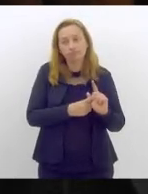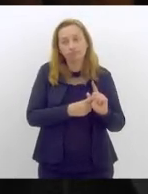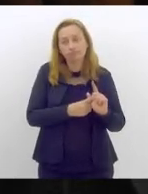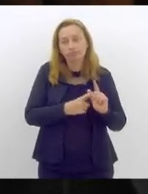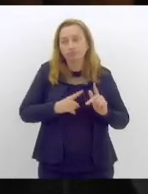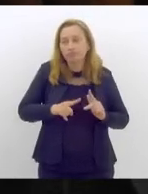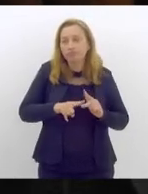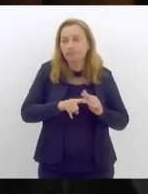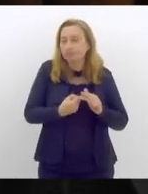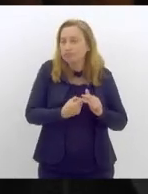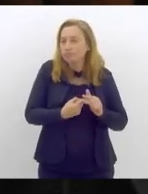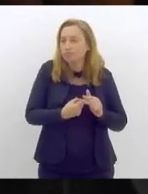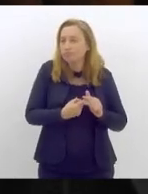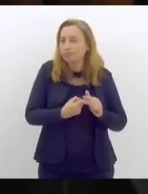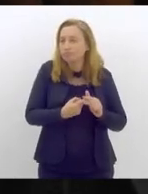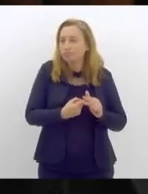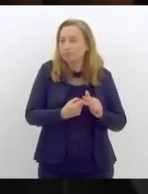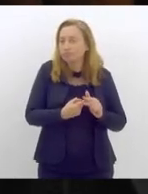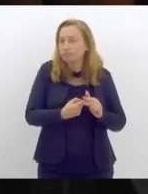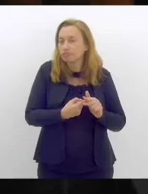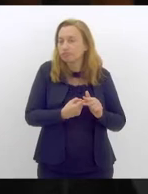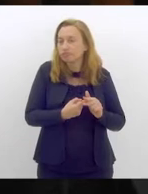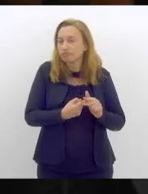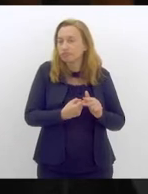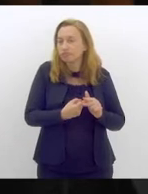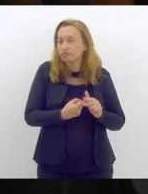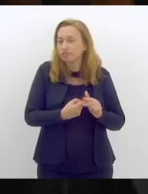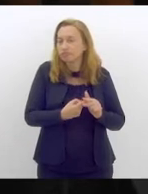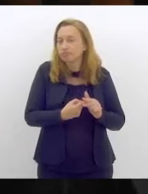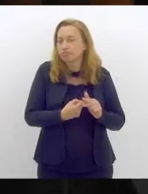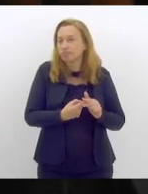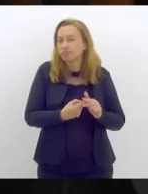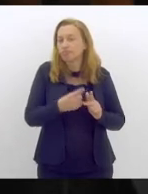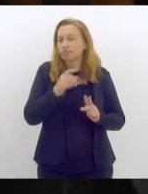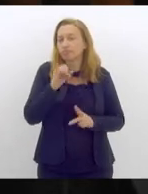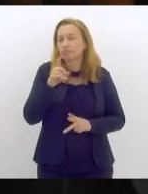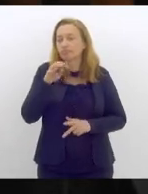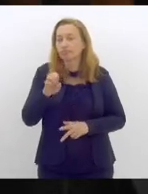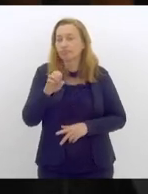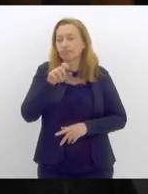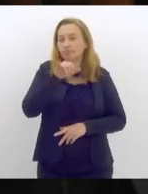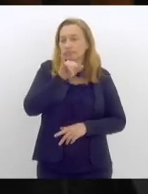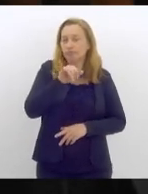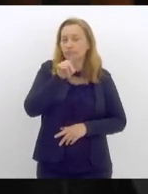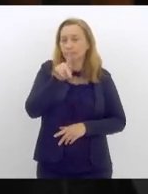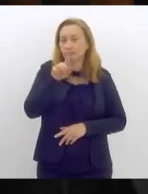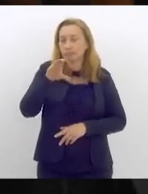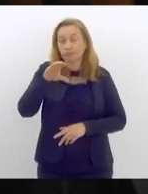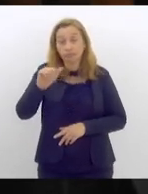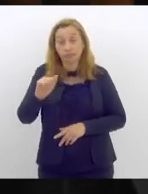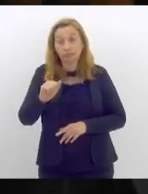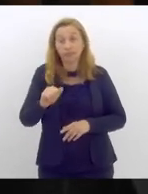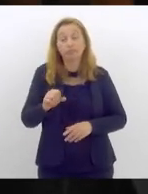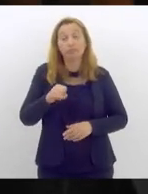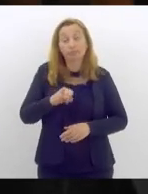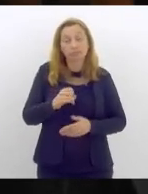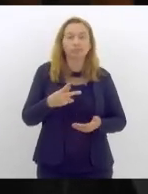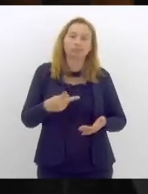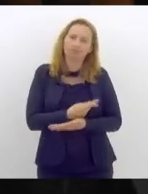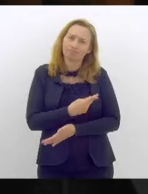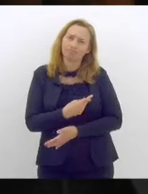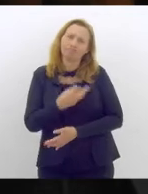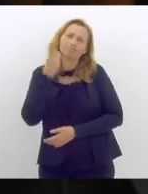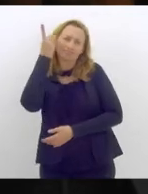corrigido a monetariamente pelo índice oficial que é o IPCA isso isso acontecesse